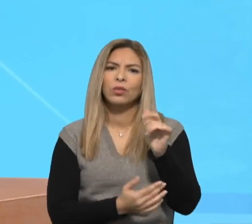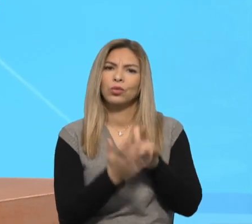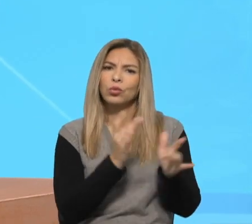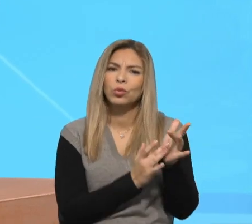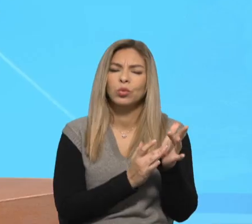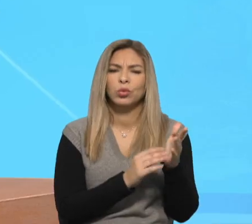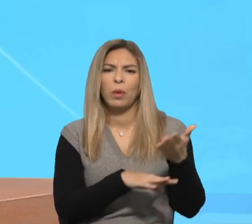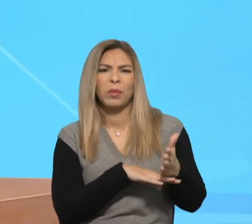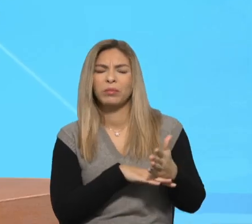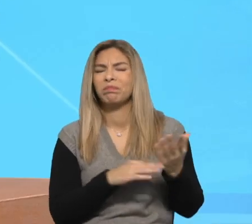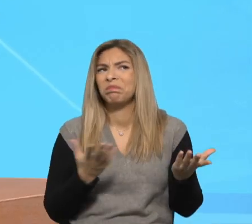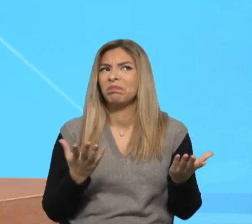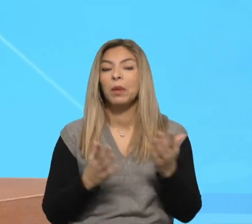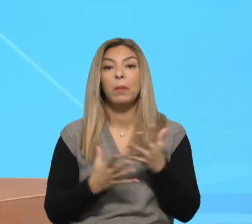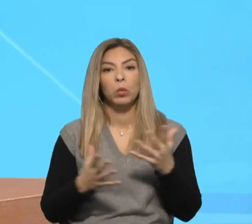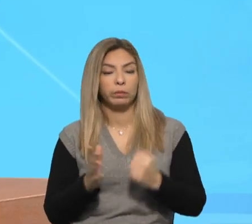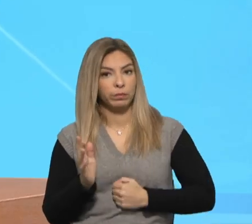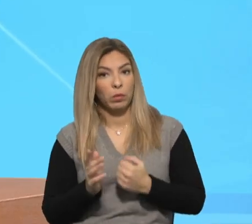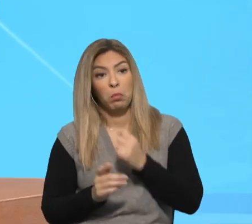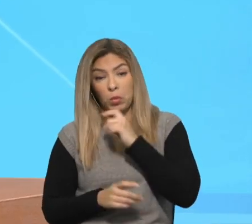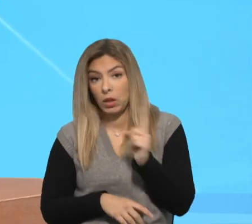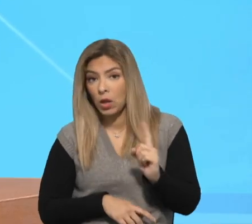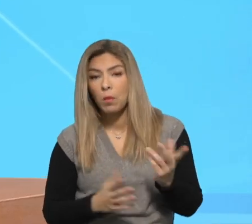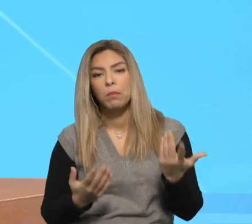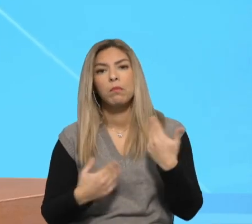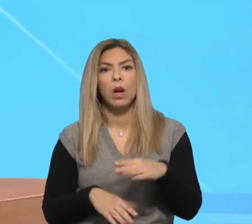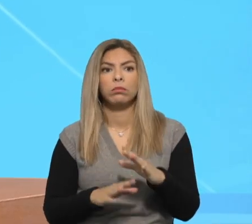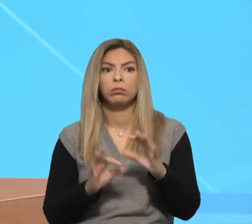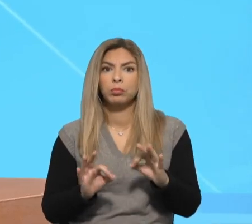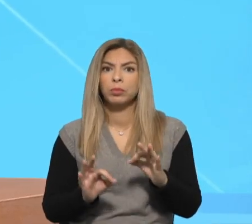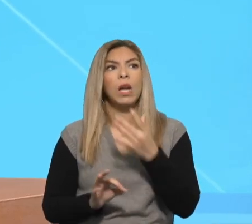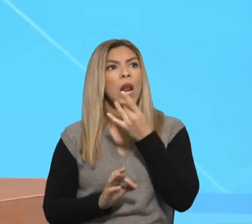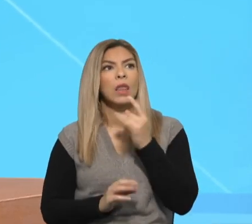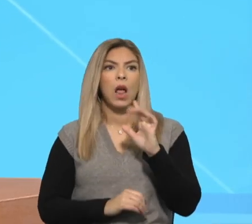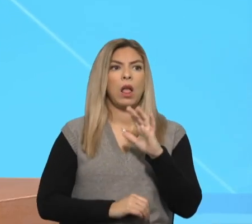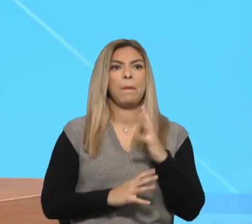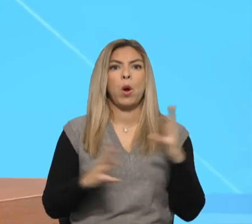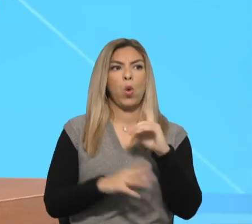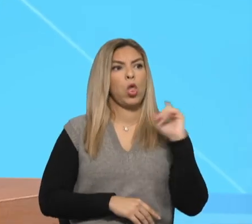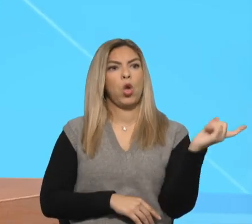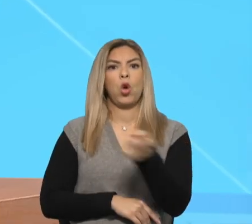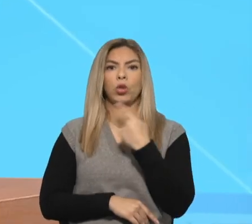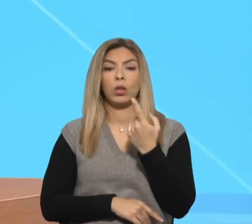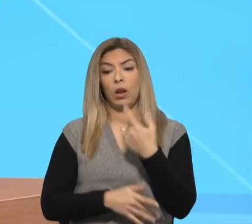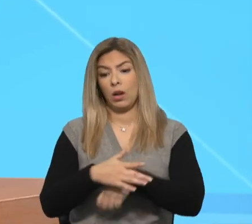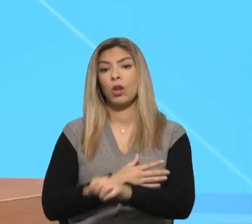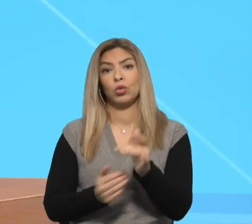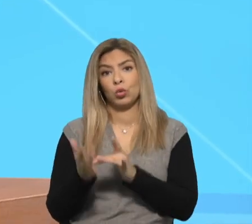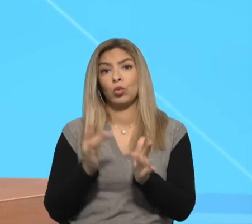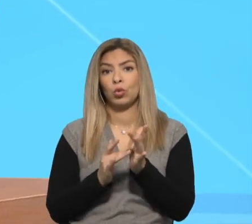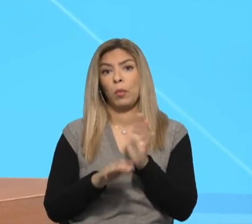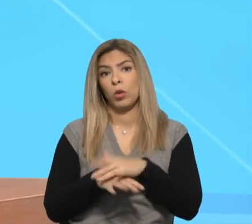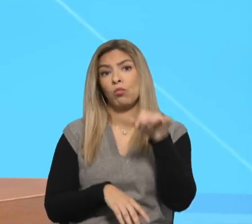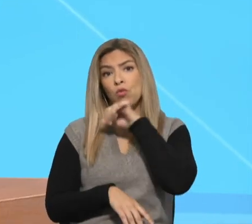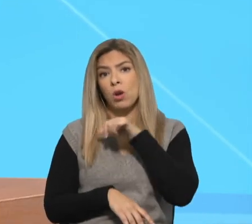são católicas, mas, de qualquer forma, o Natal é o nascimento de Jesus para todos nós e é por isso que existe o Natal. E, portanto, queremos